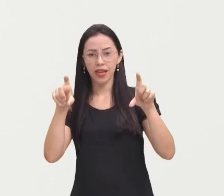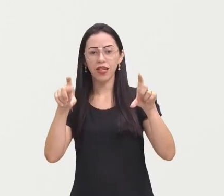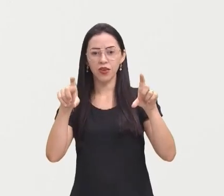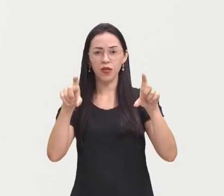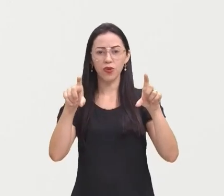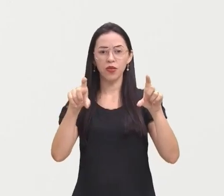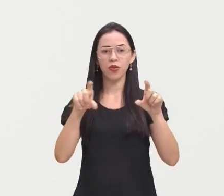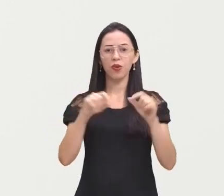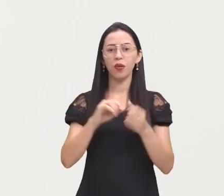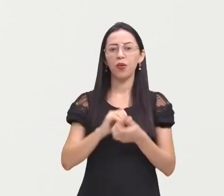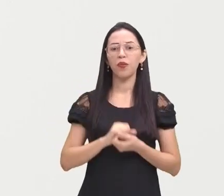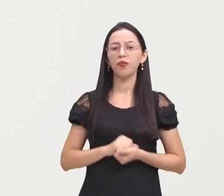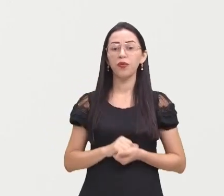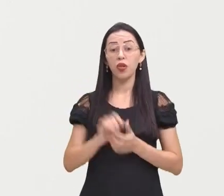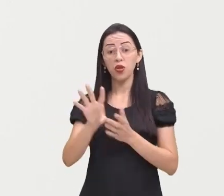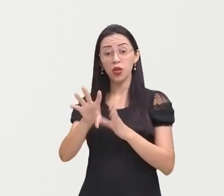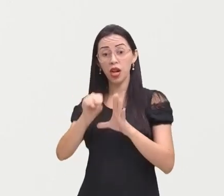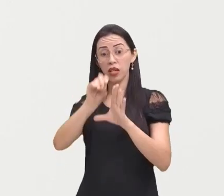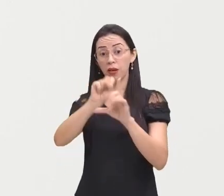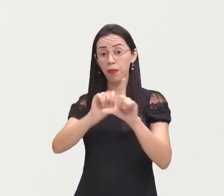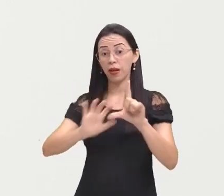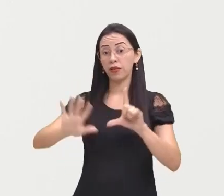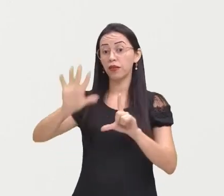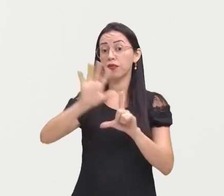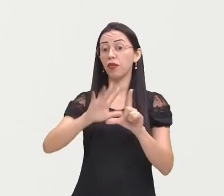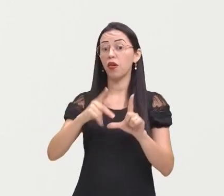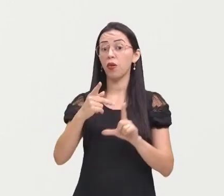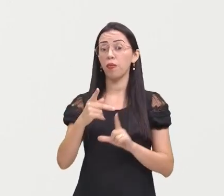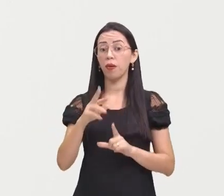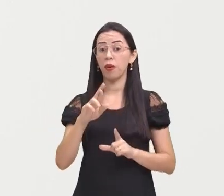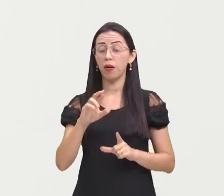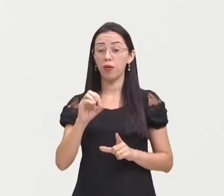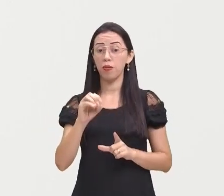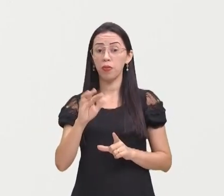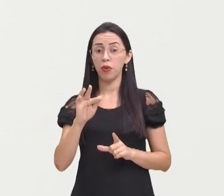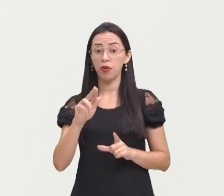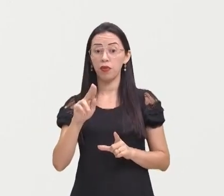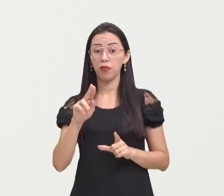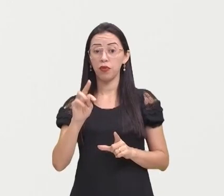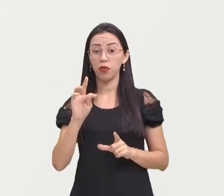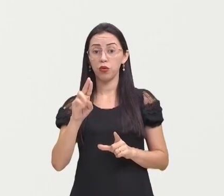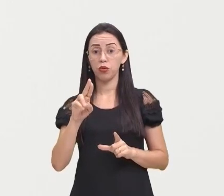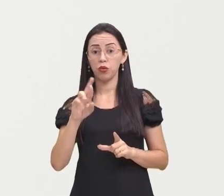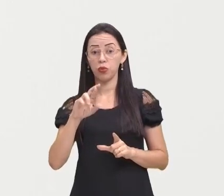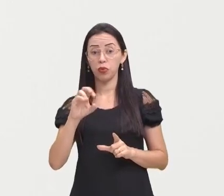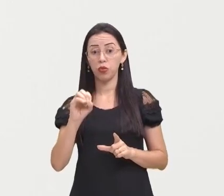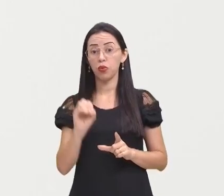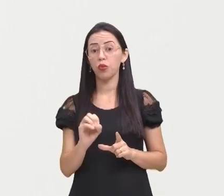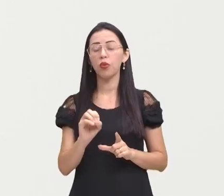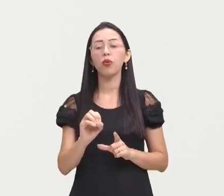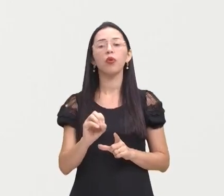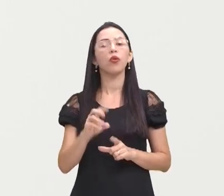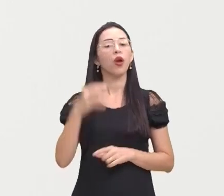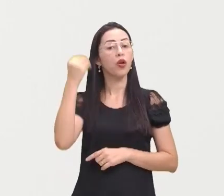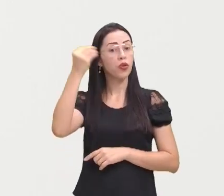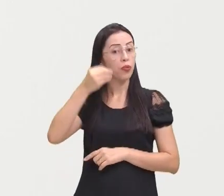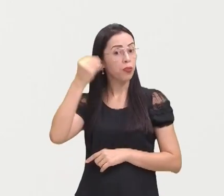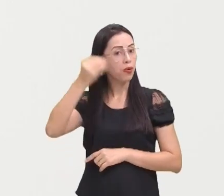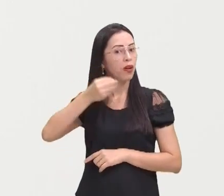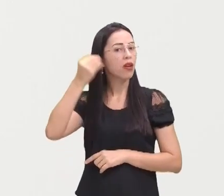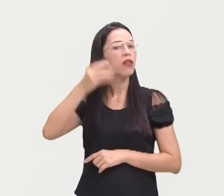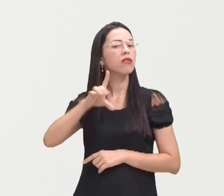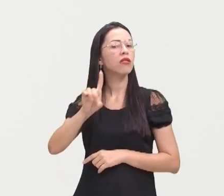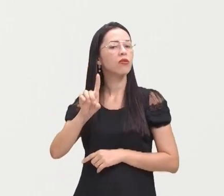plataforma Pro Futuro. Relato de viagem do Davi, não se esqueçam disso, escrito